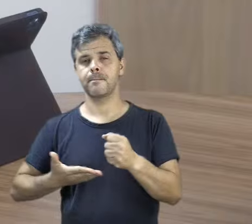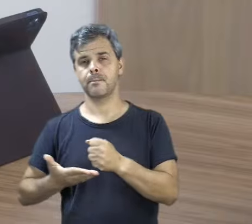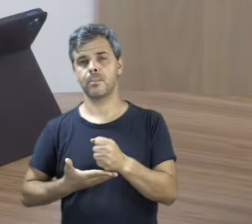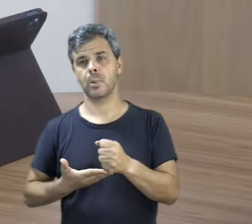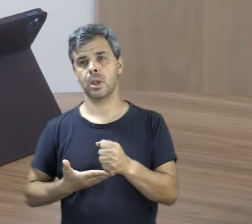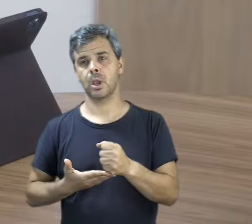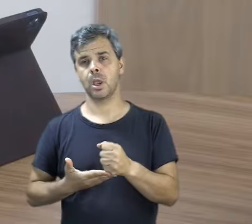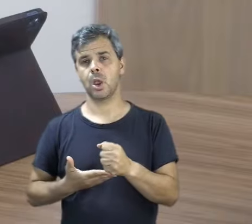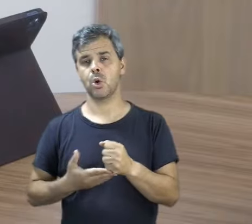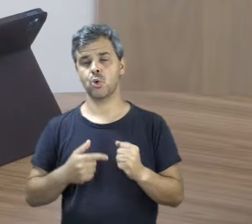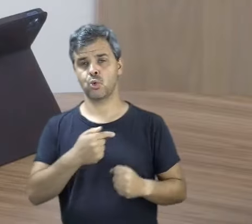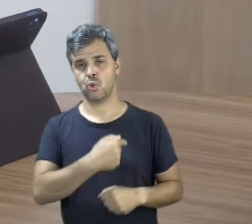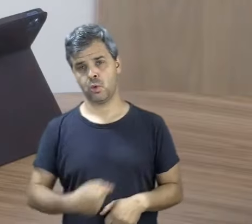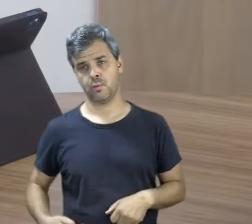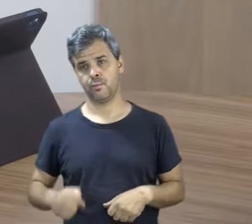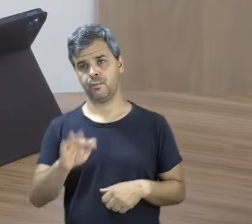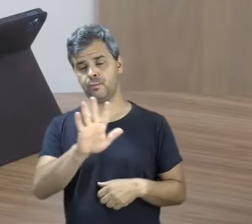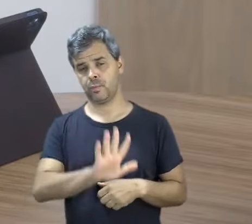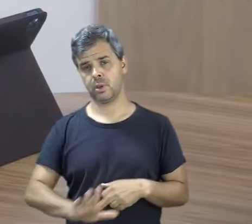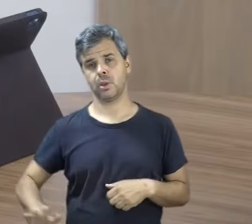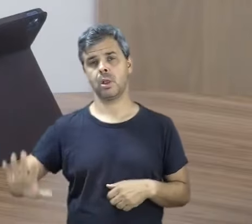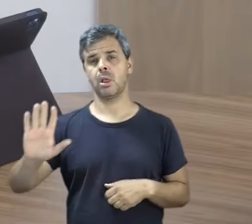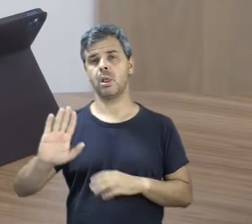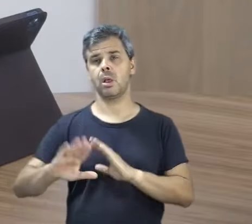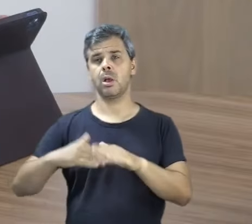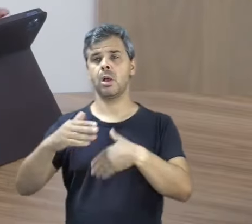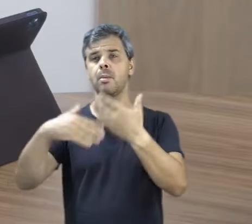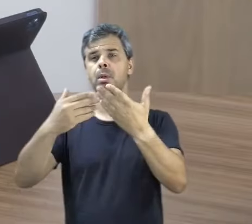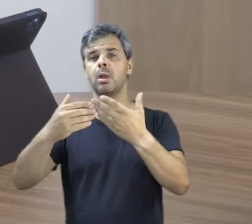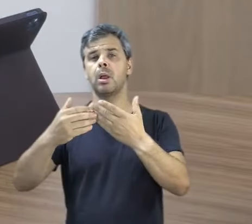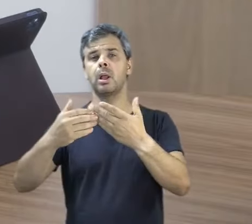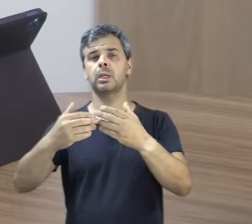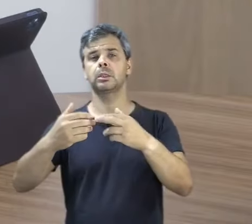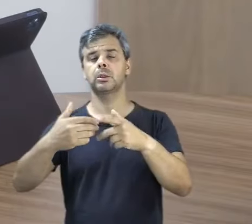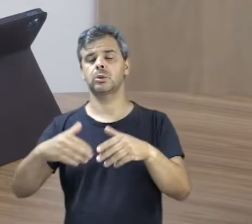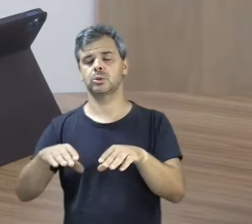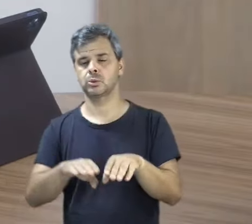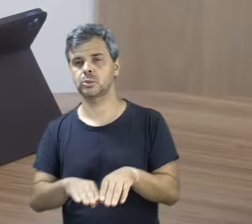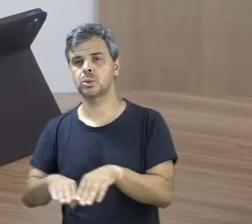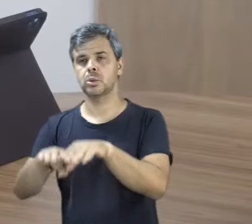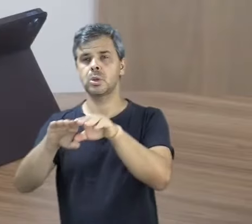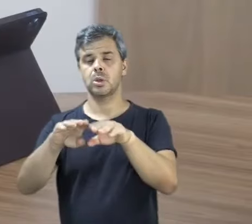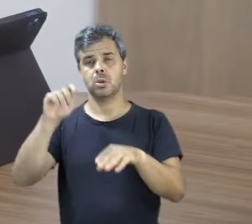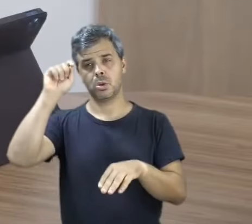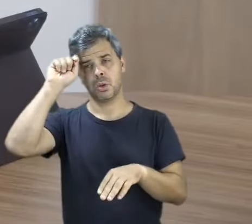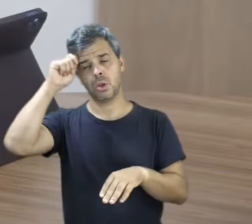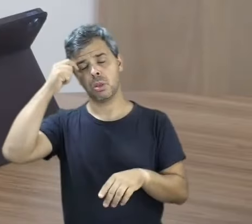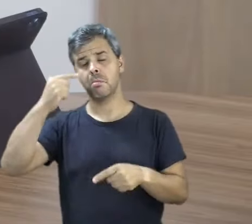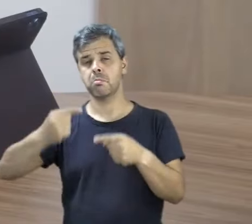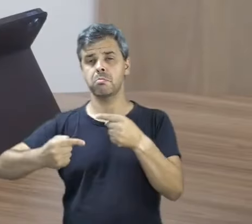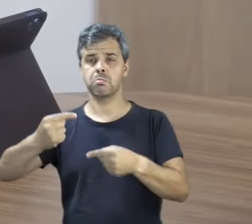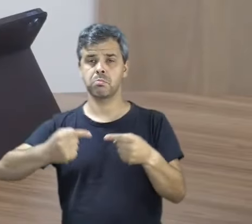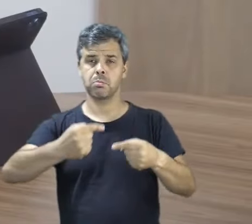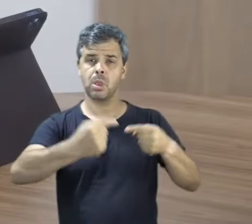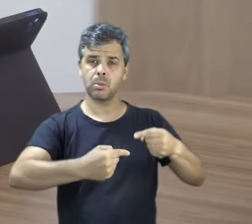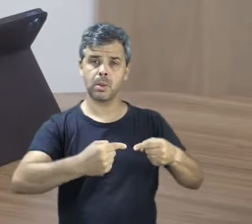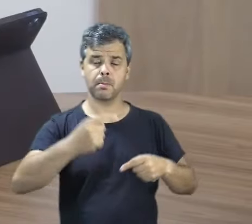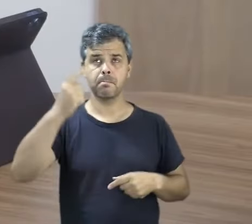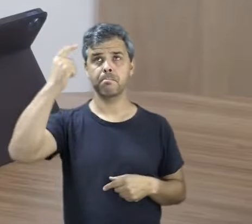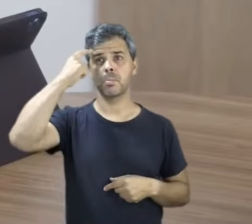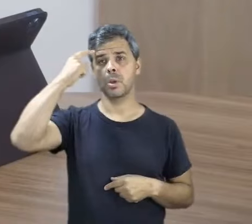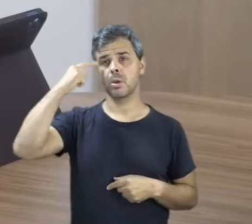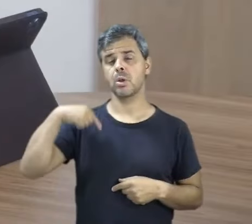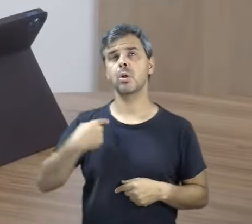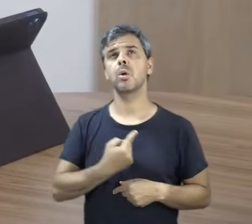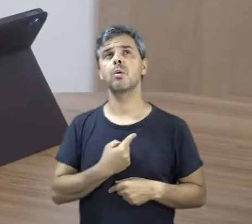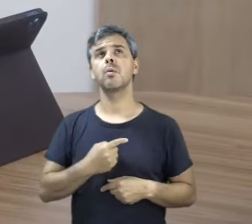União possa desenvolver, né, esses pacotes de igualdade racial. Então, tem muitas políticas que foram pensadas, por exemplo, quando a